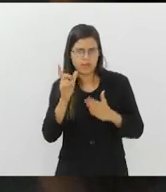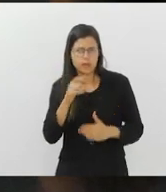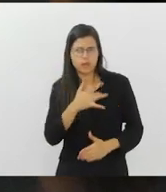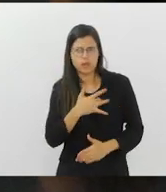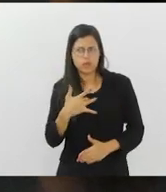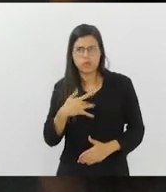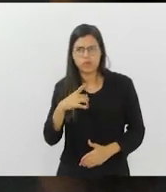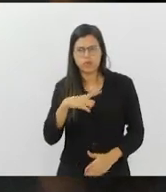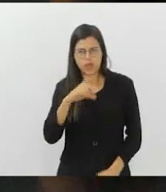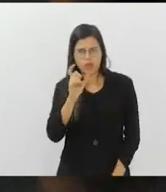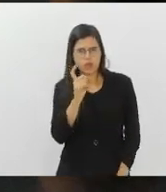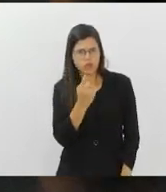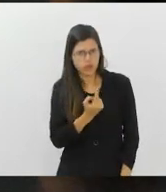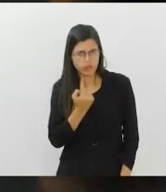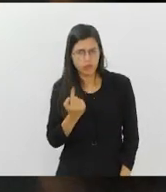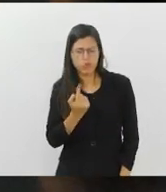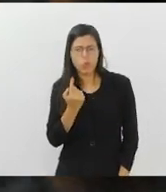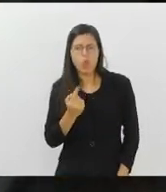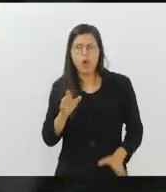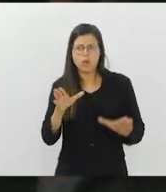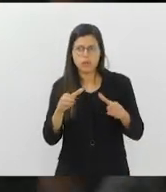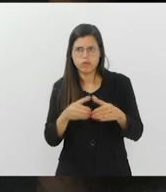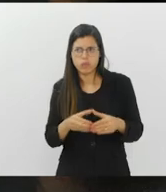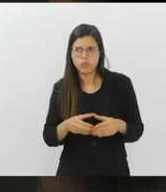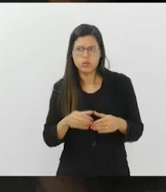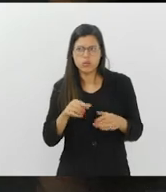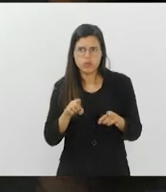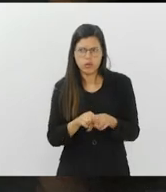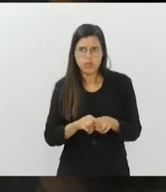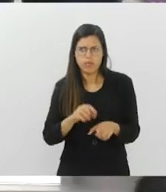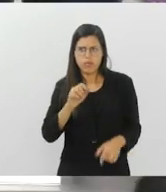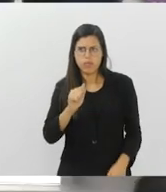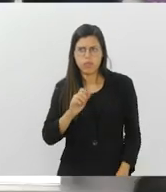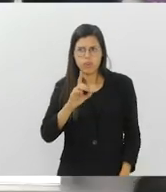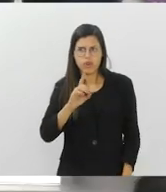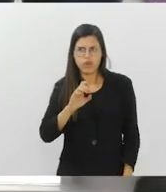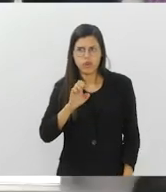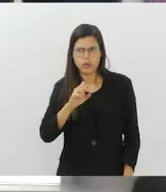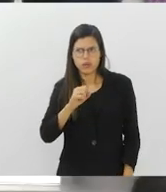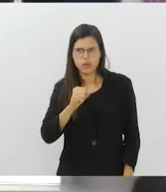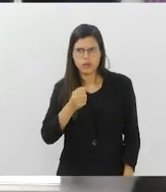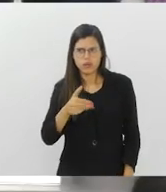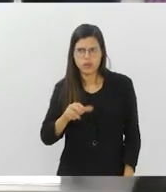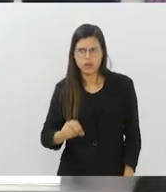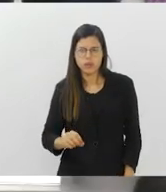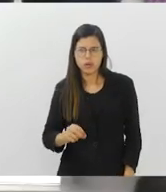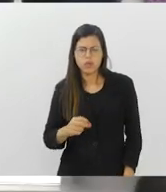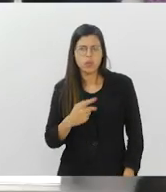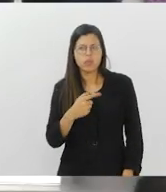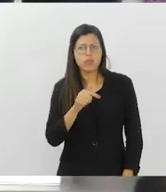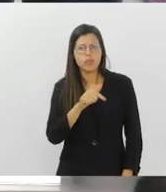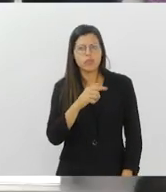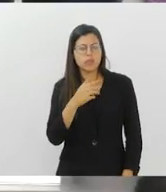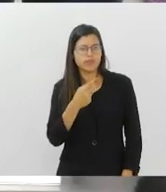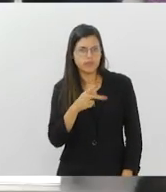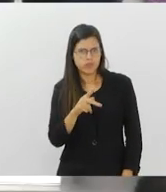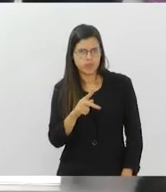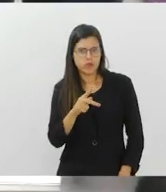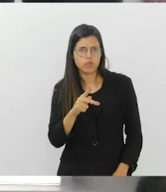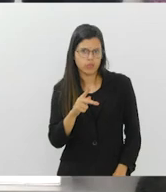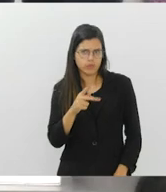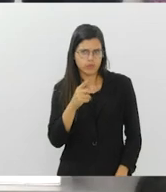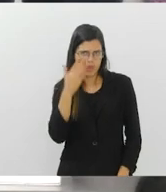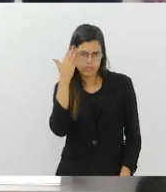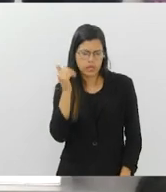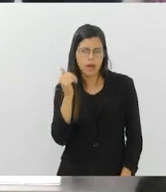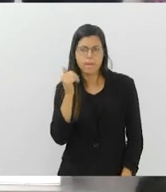individuais, coletivos, empresariais e por adesão. E você, no teu conhecimento, tem